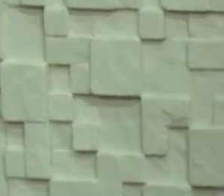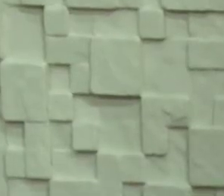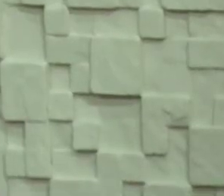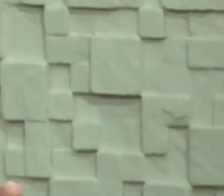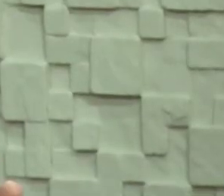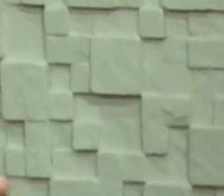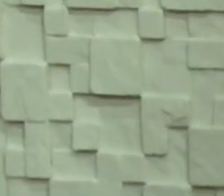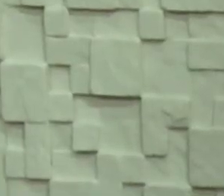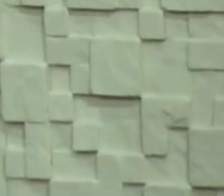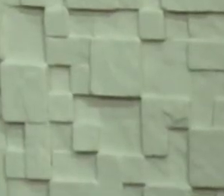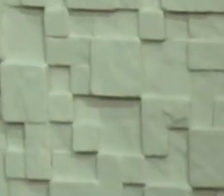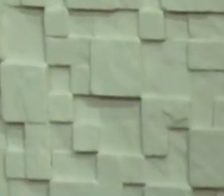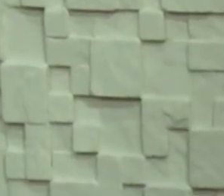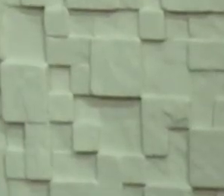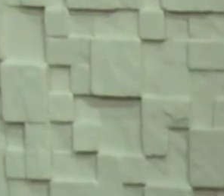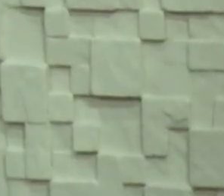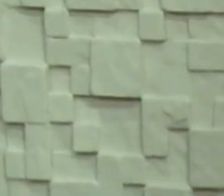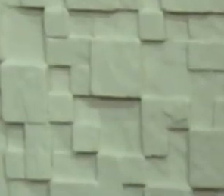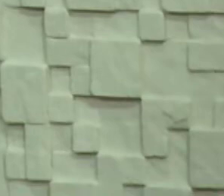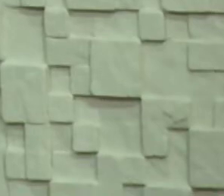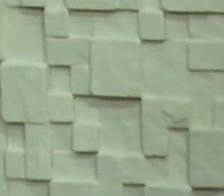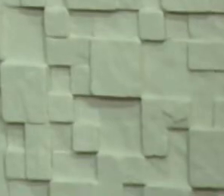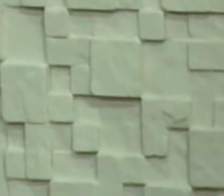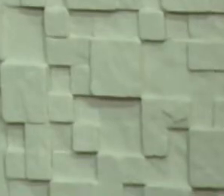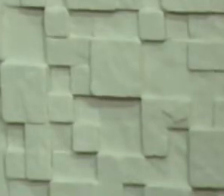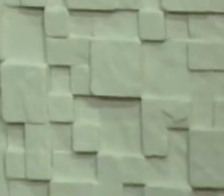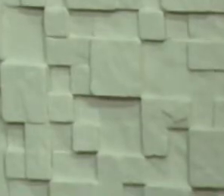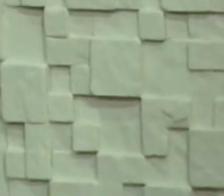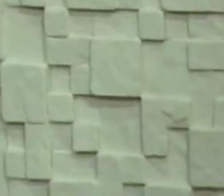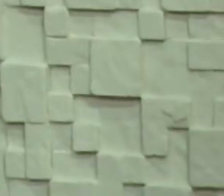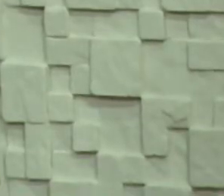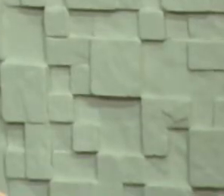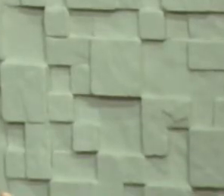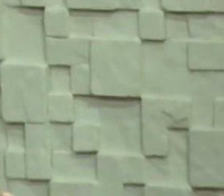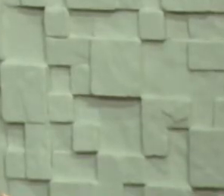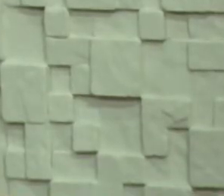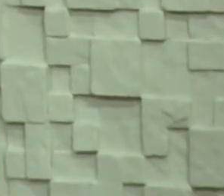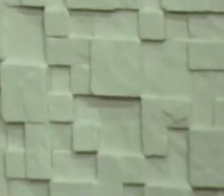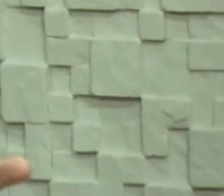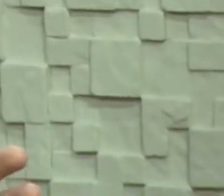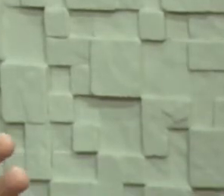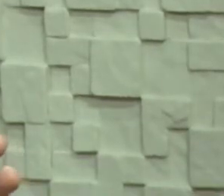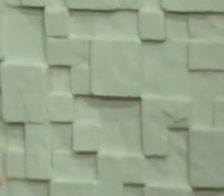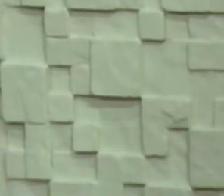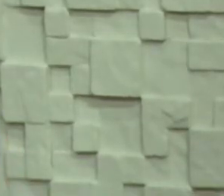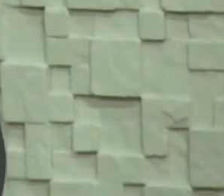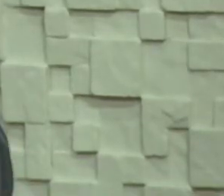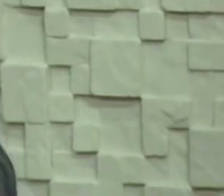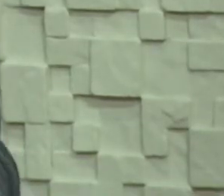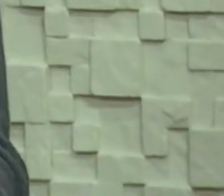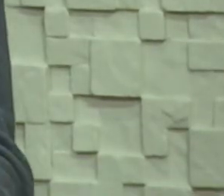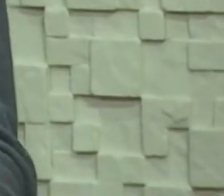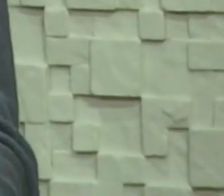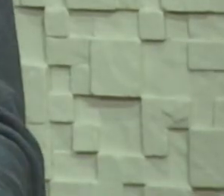gradual com muito cuidado das escolas maiores mas a gente tem que e repito aqui a posição que tenho